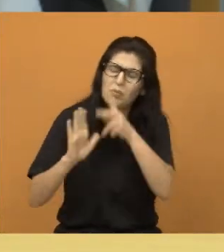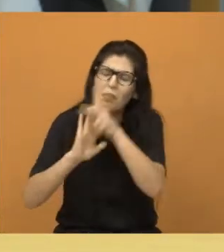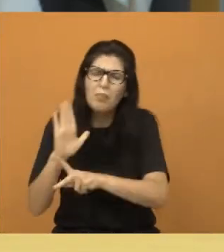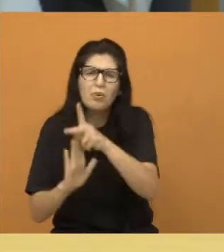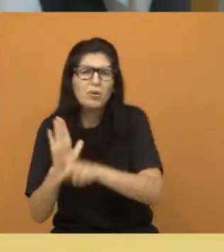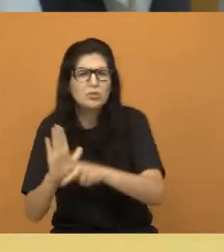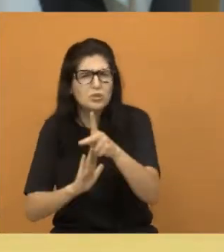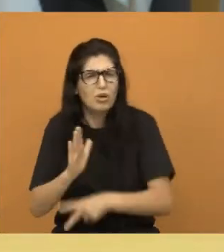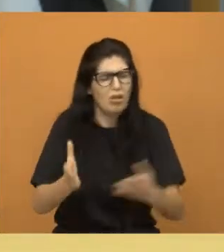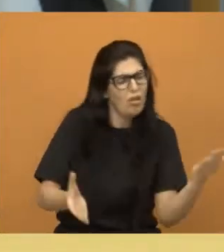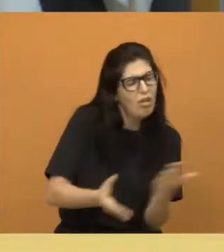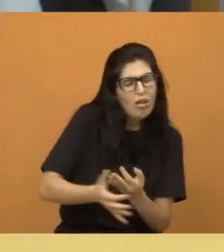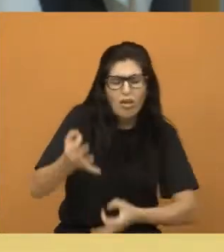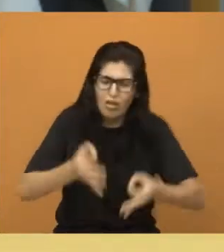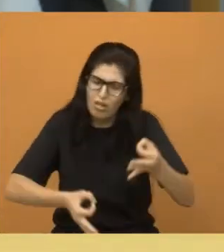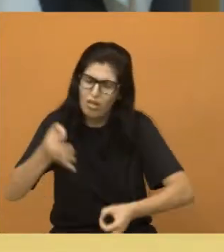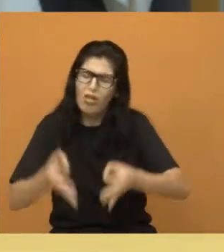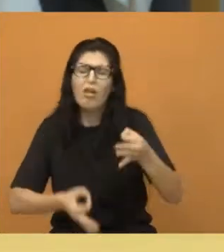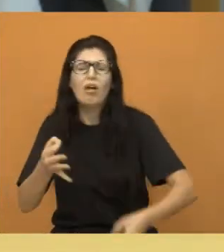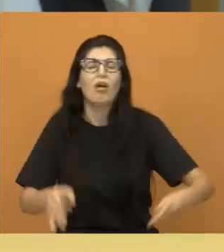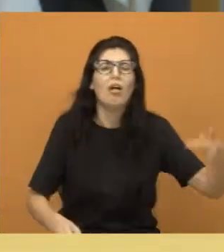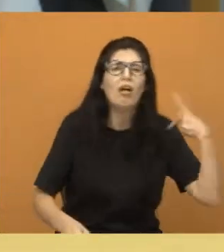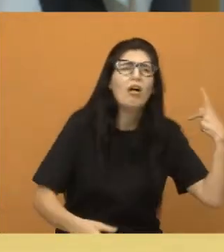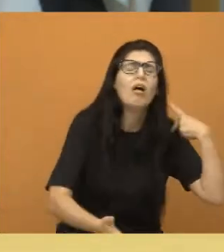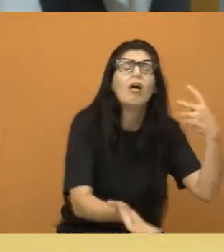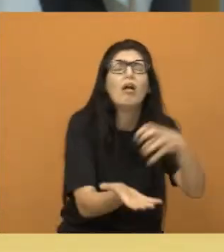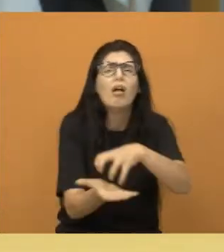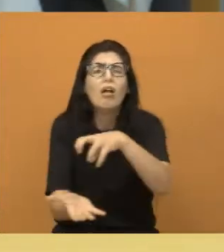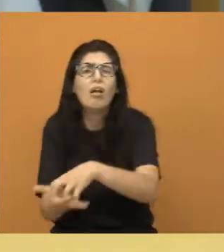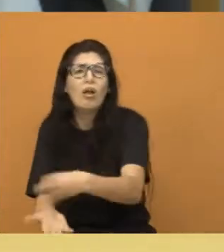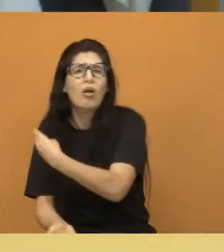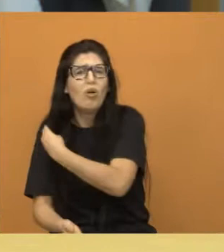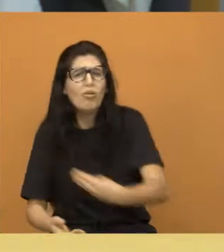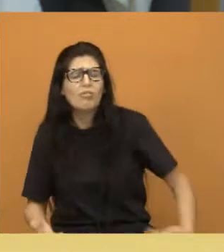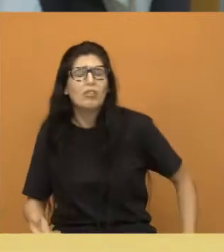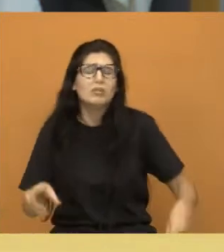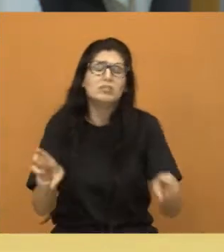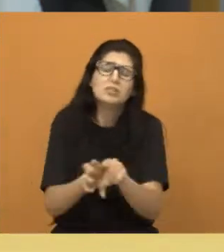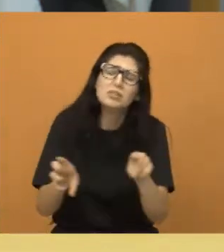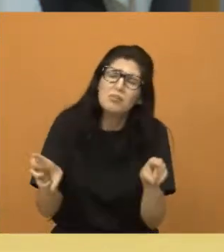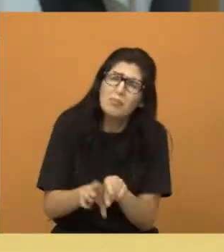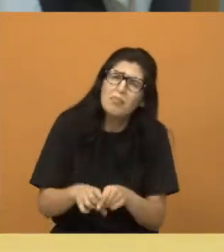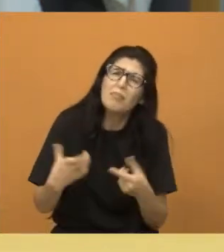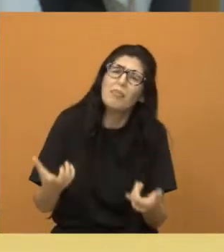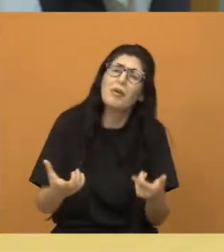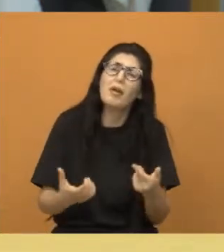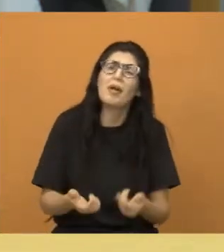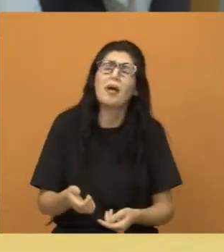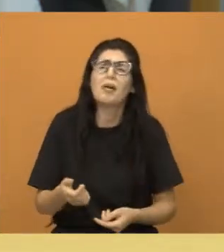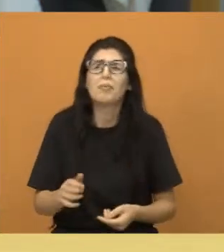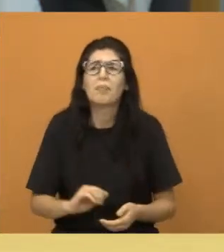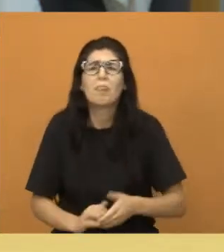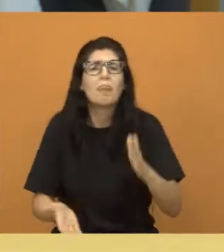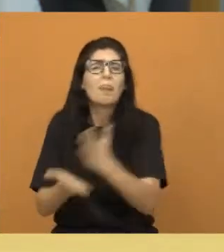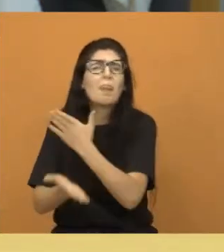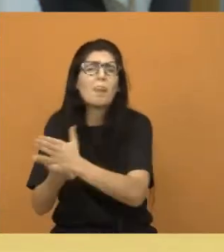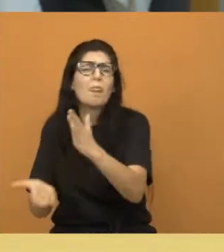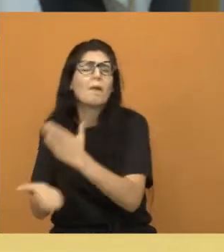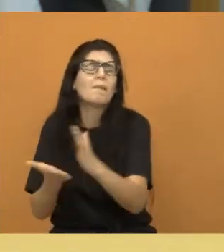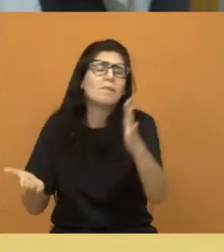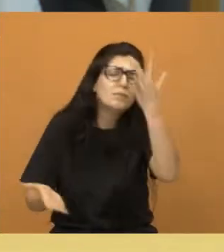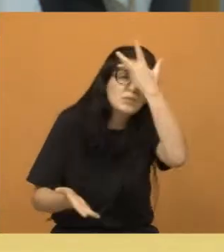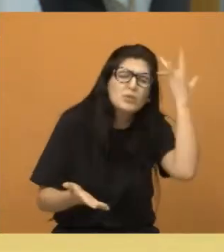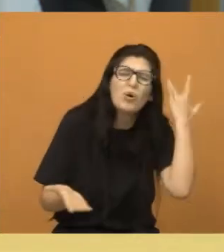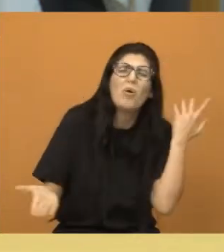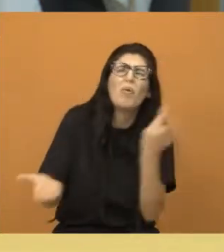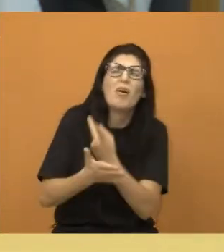ação judicial da Procuradoria, ainda tem também os atendimentos que muitas vezes o munícipe errou na minha conta e